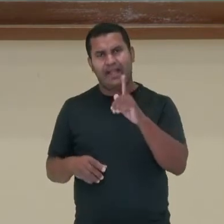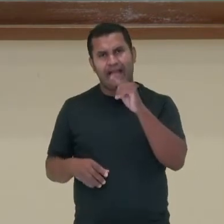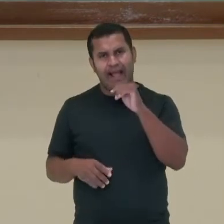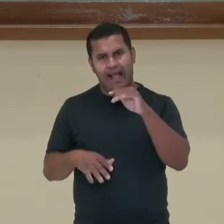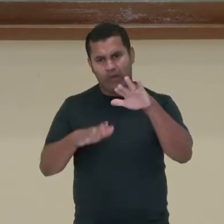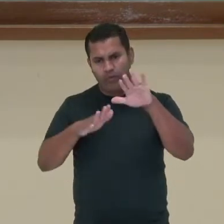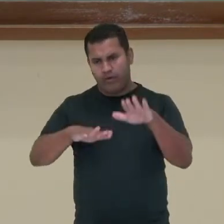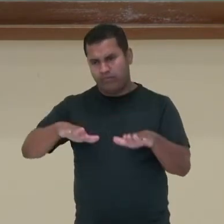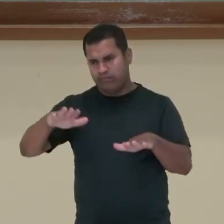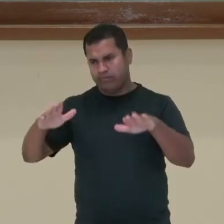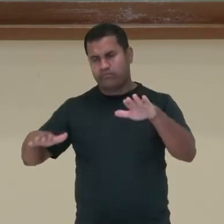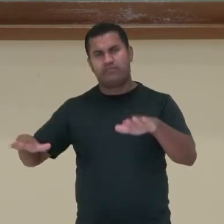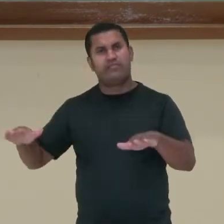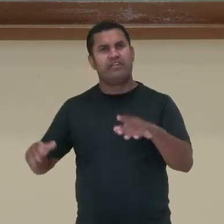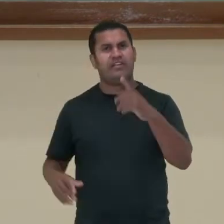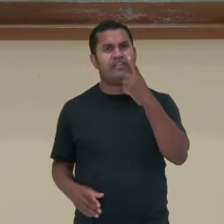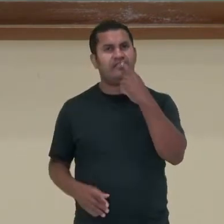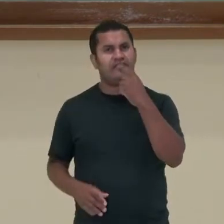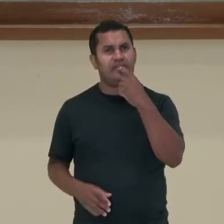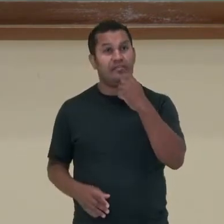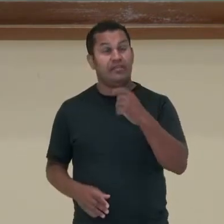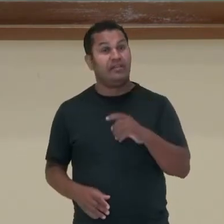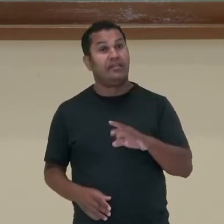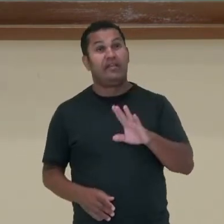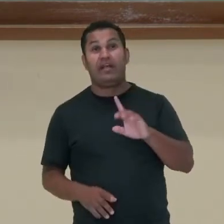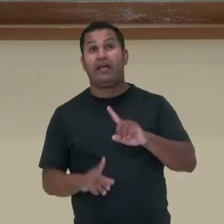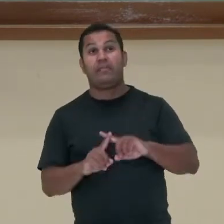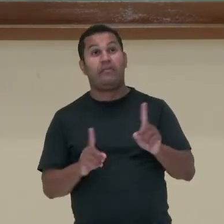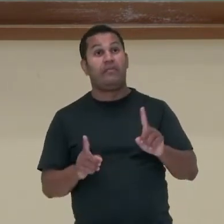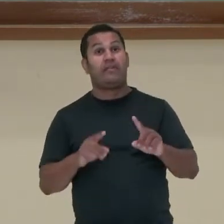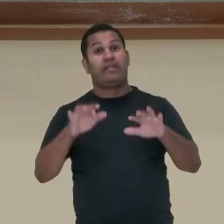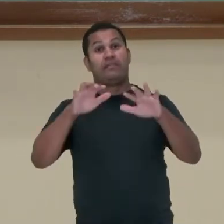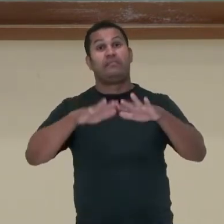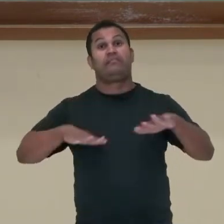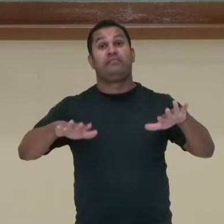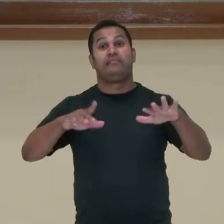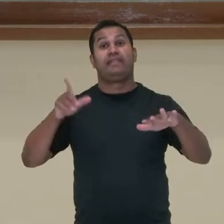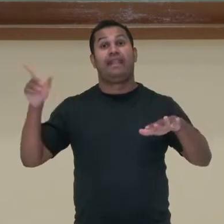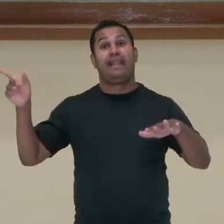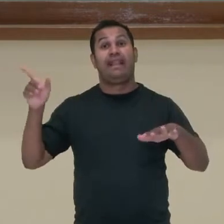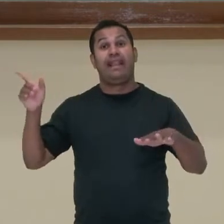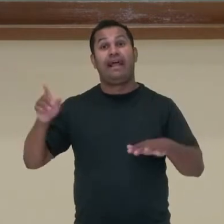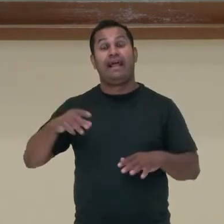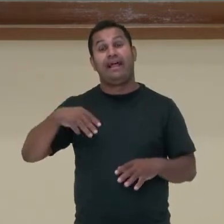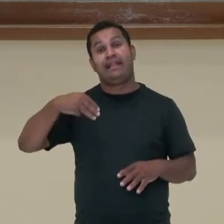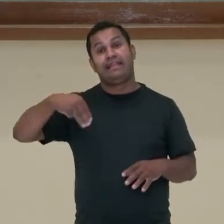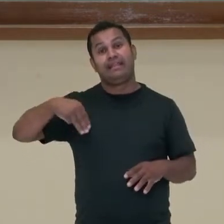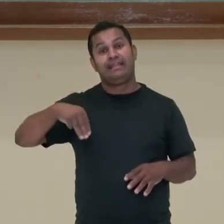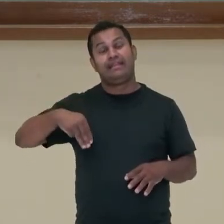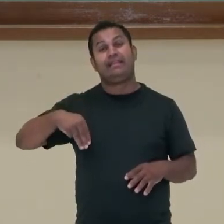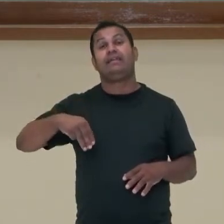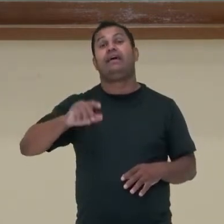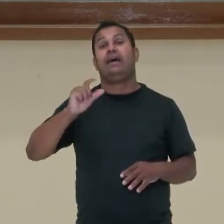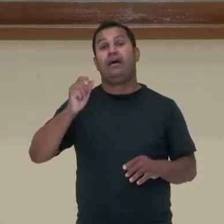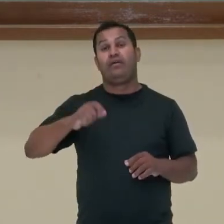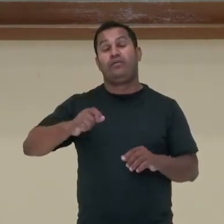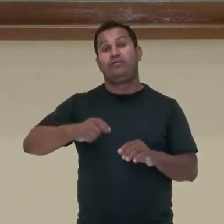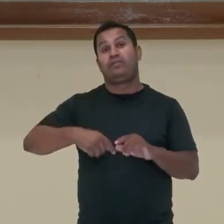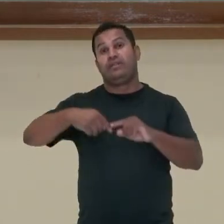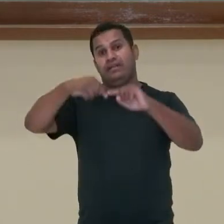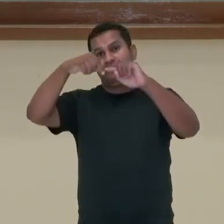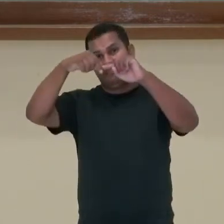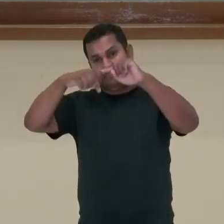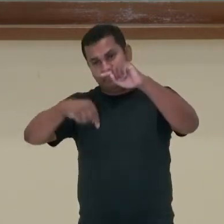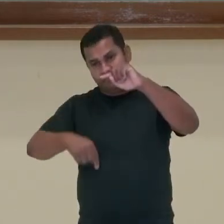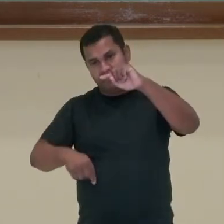o tropical tem uma linguagem diferente daquela Europa fria, aquela Europa de inverno, de 5 abaixo de zero. Aqui nós temos uma